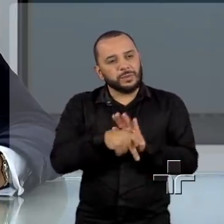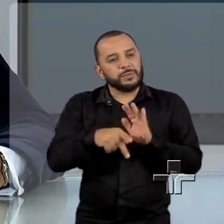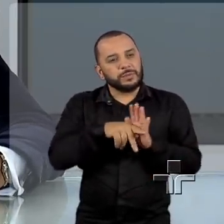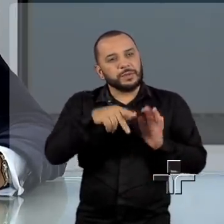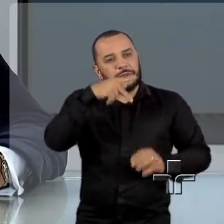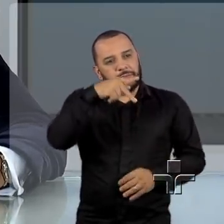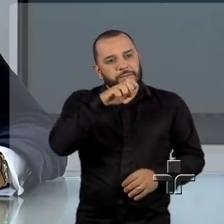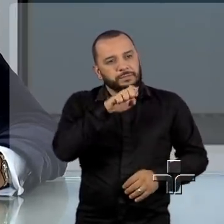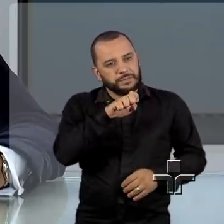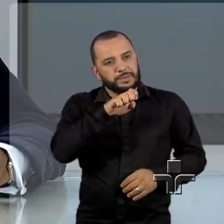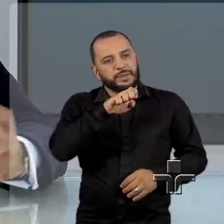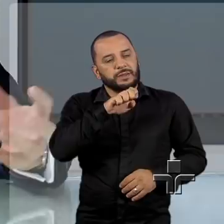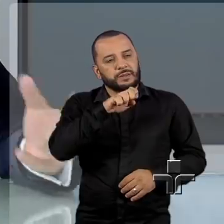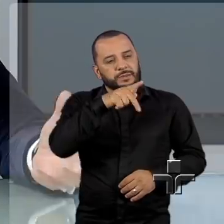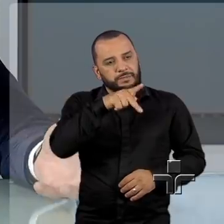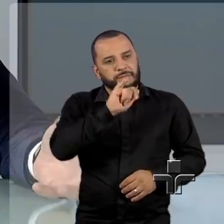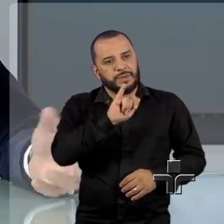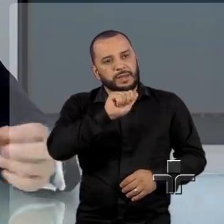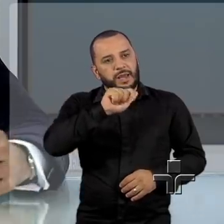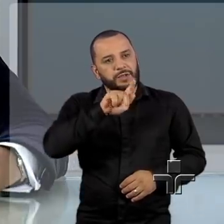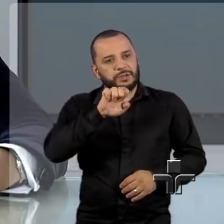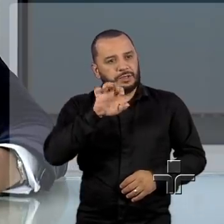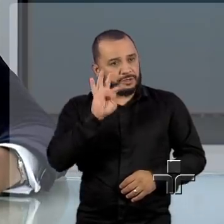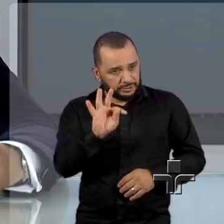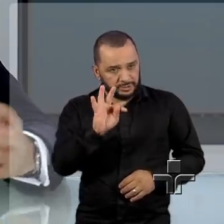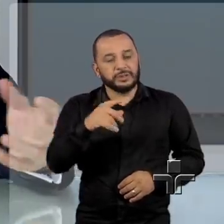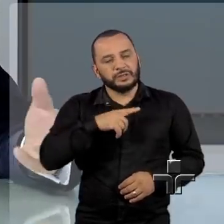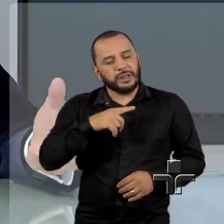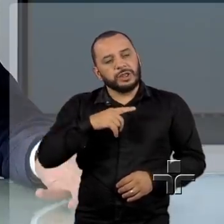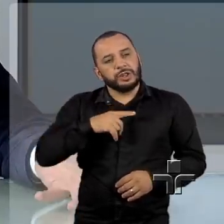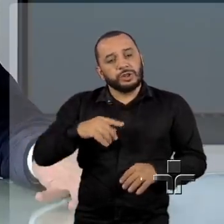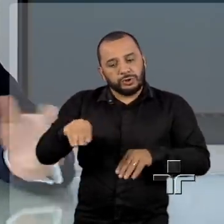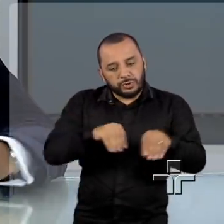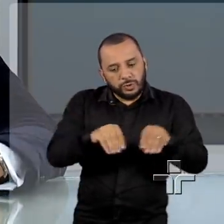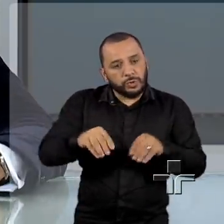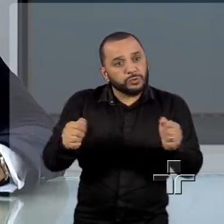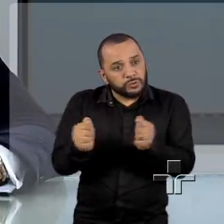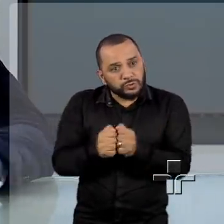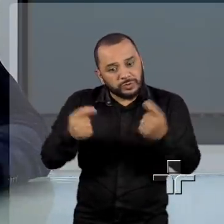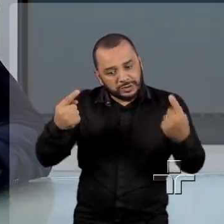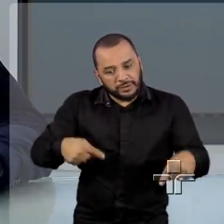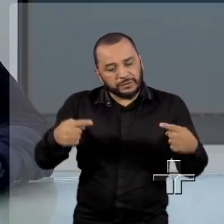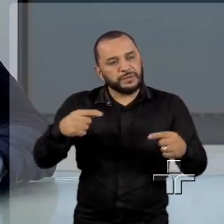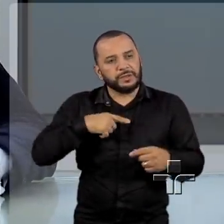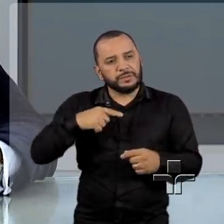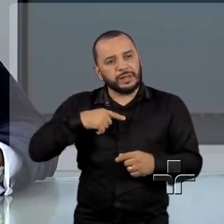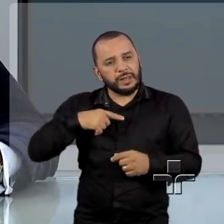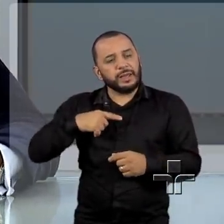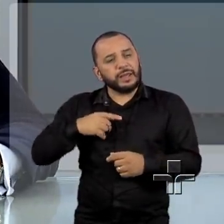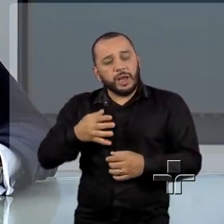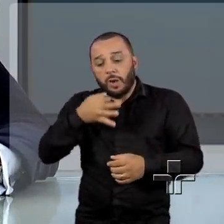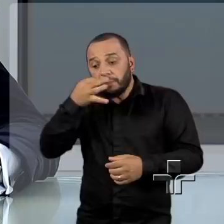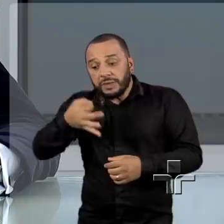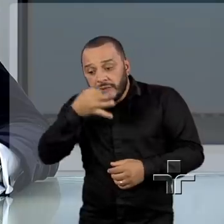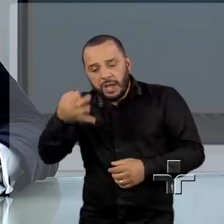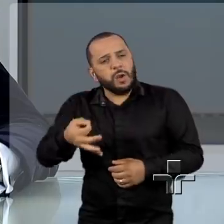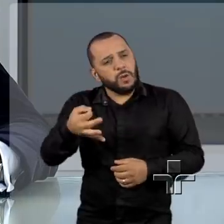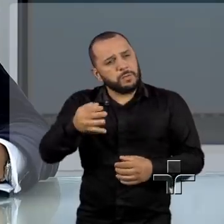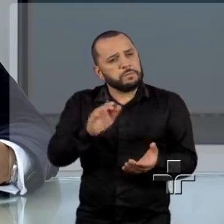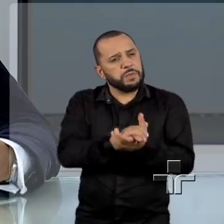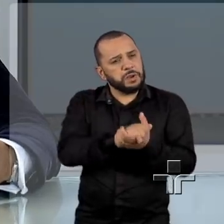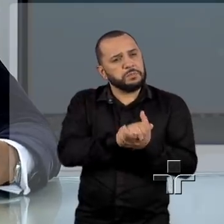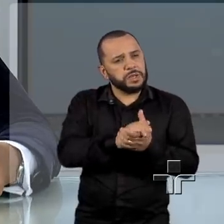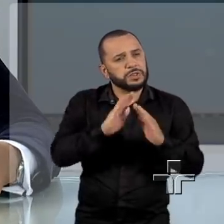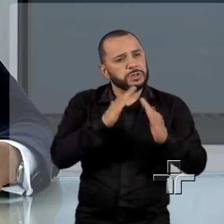seja, encontrar o prazer do jogo junto com o desafio, a hipótese junto com a verificação da hipótese. Parabéns a essa escola e parabéns a esses jovens,